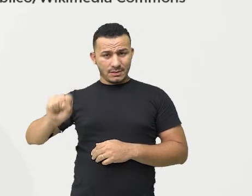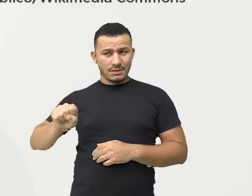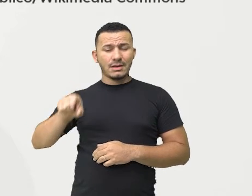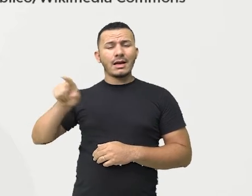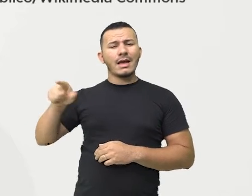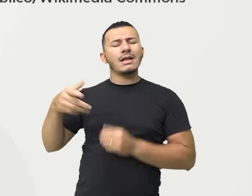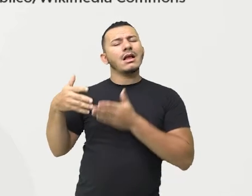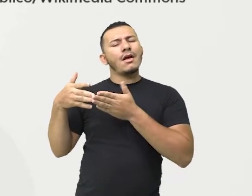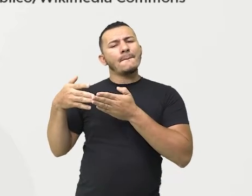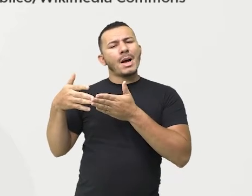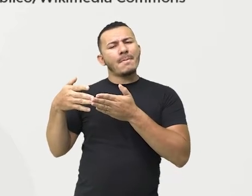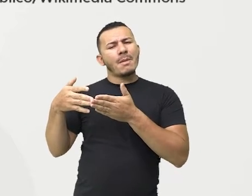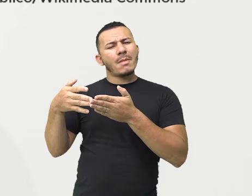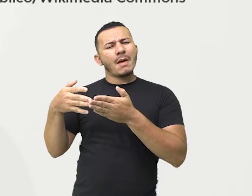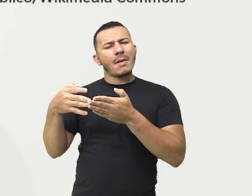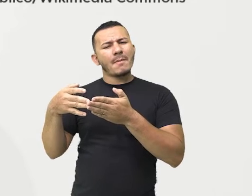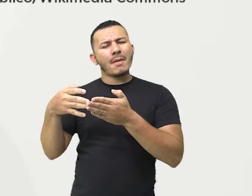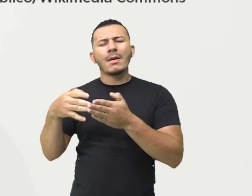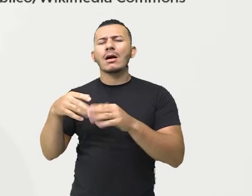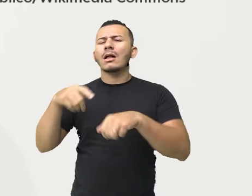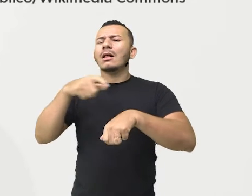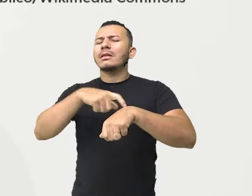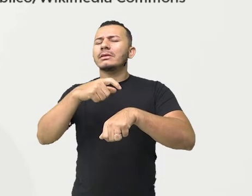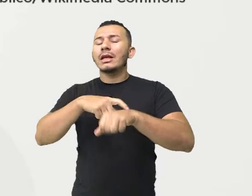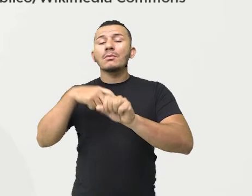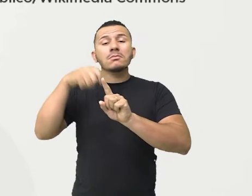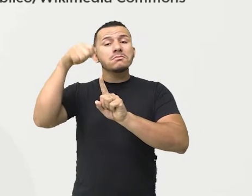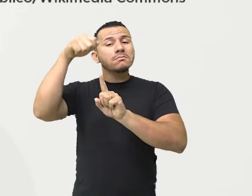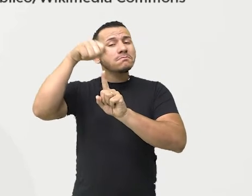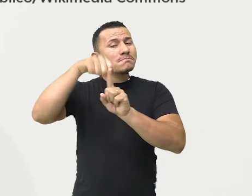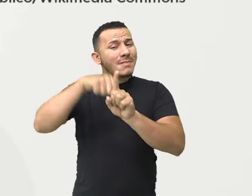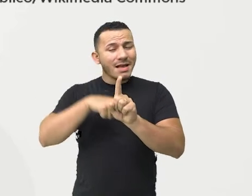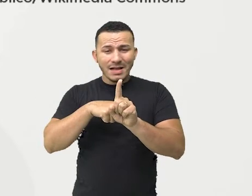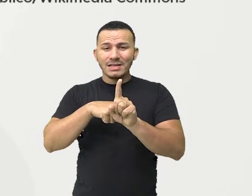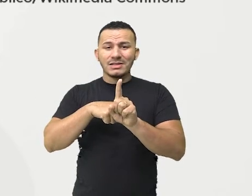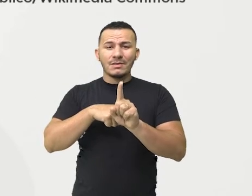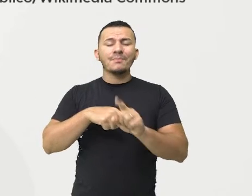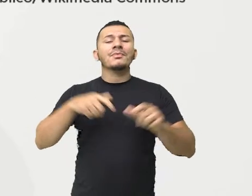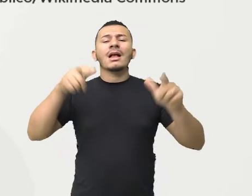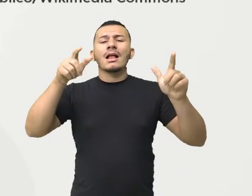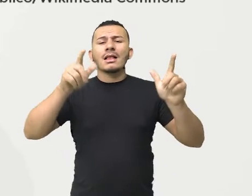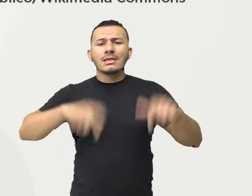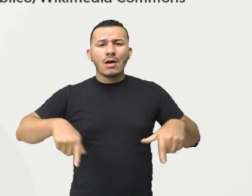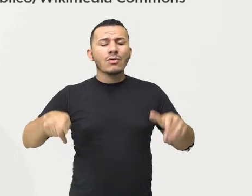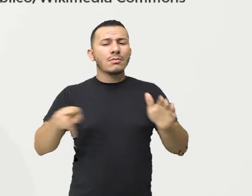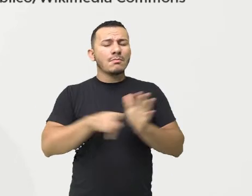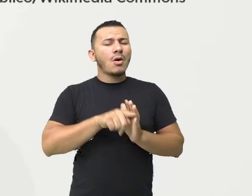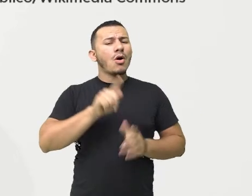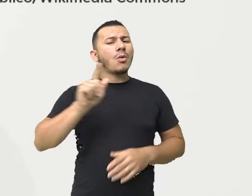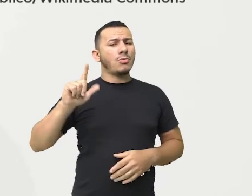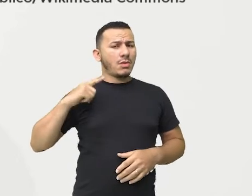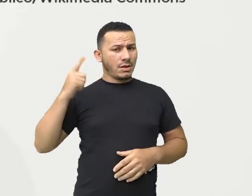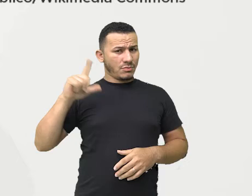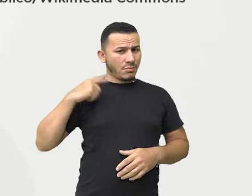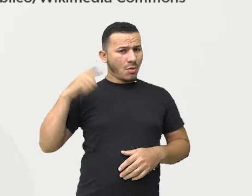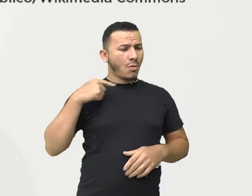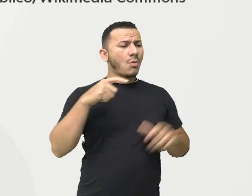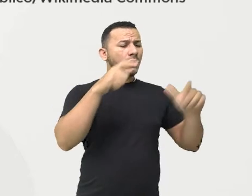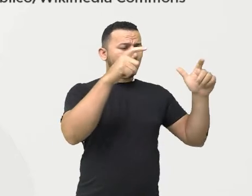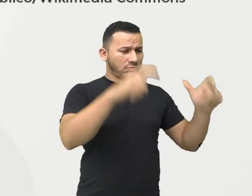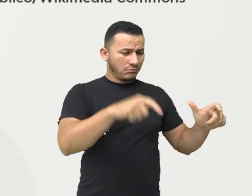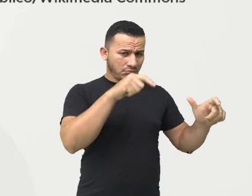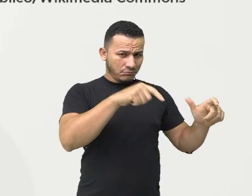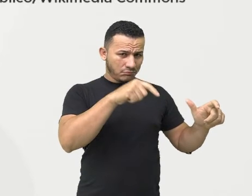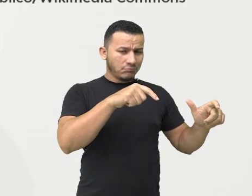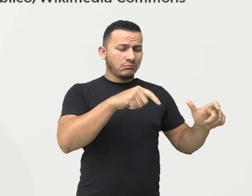Brasil, demorou mais de um mês. Ele saiu de Lisboa no dia 9 de março de